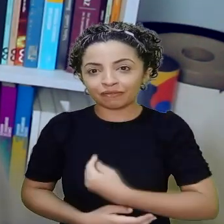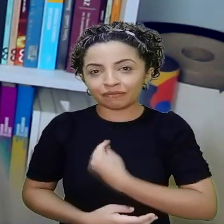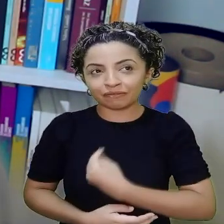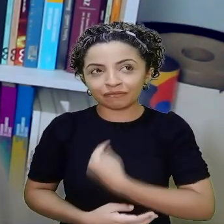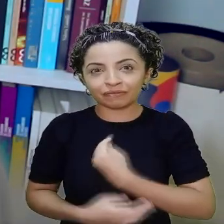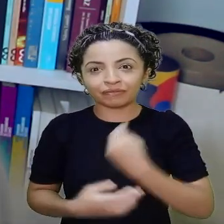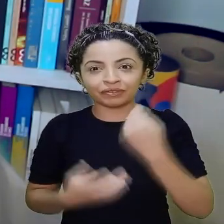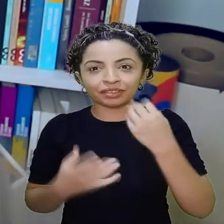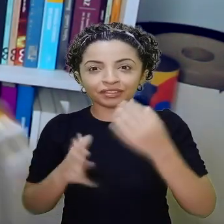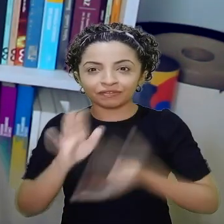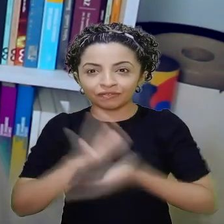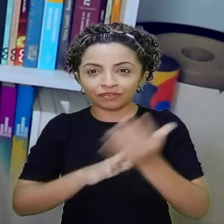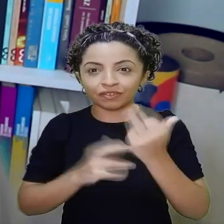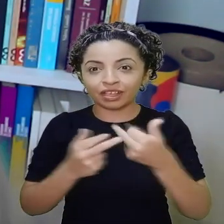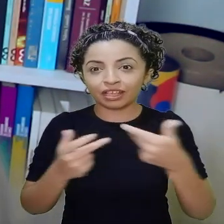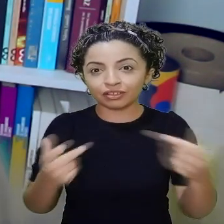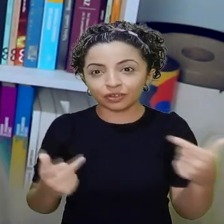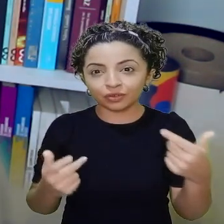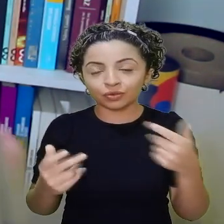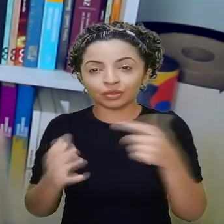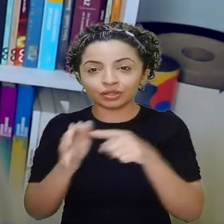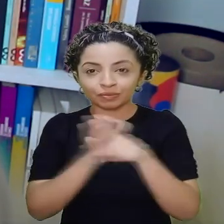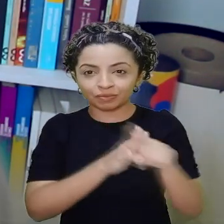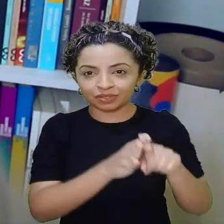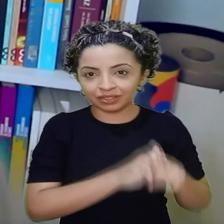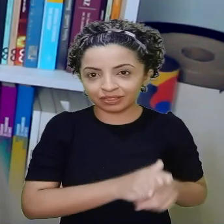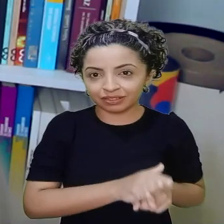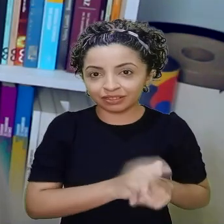estava pesquisando. Até aí não tem problema nenhum, mas aí